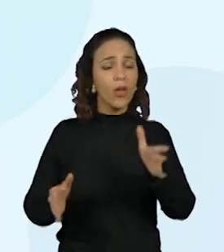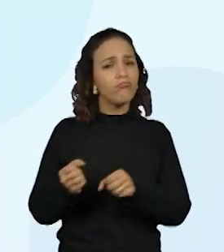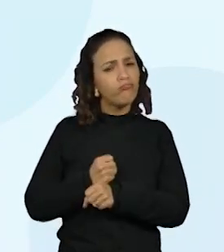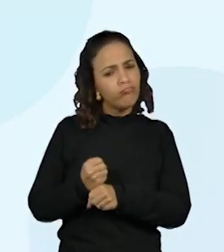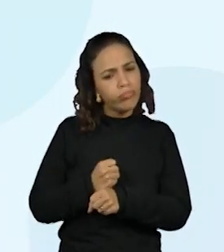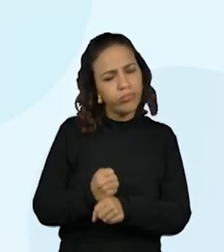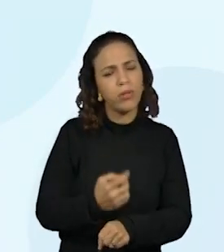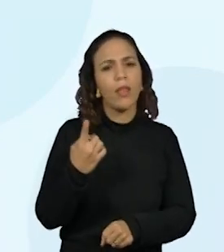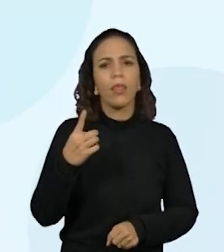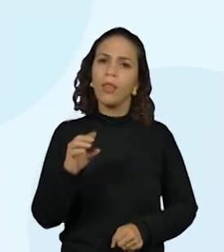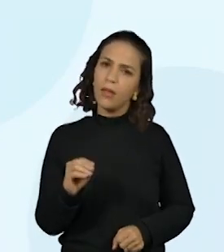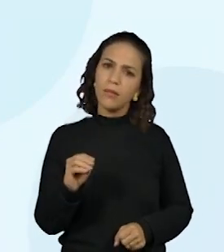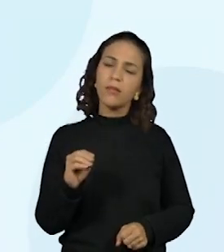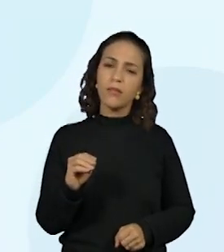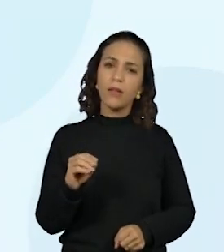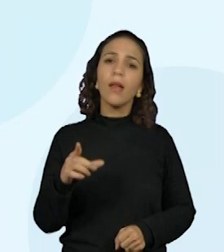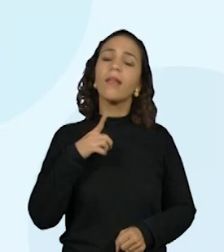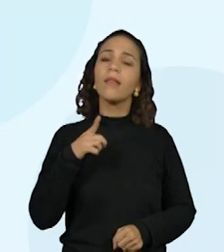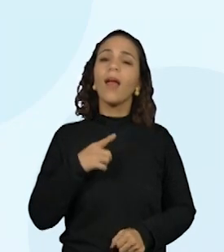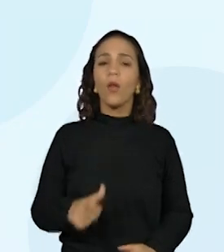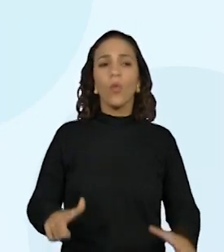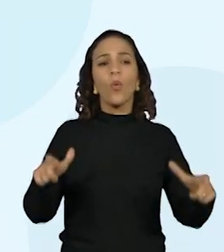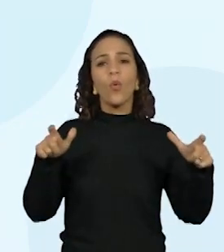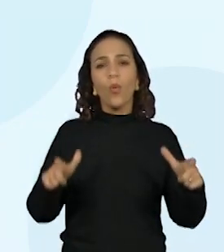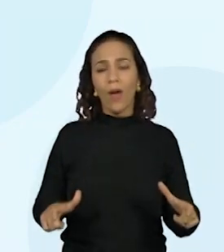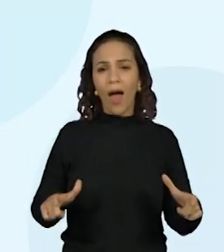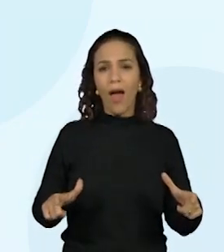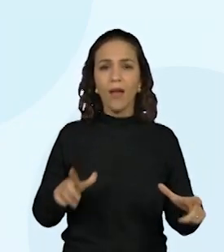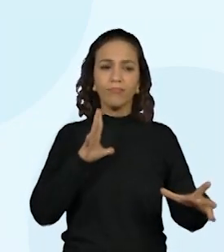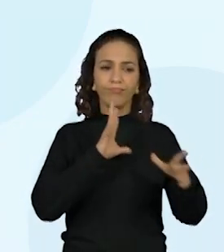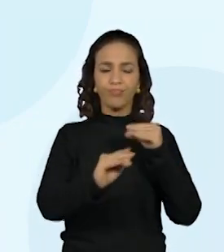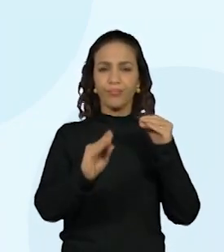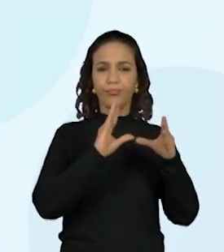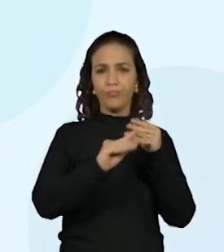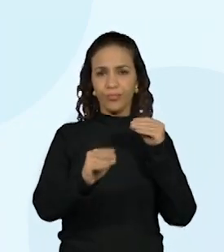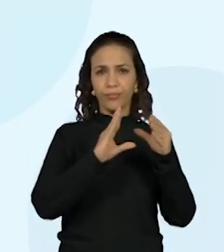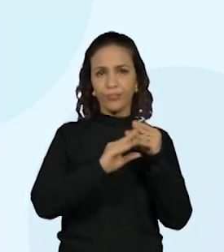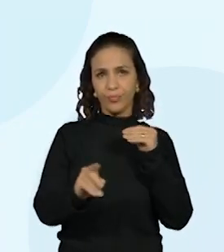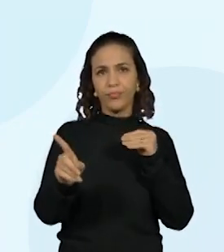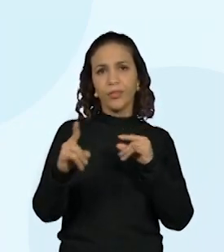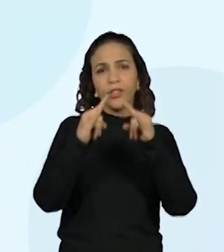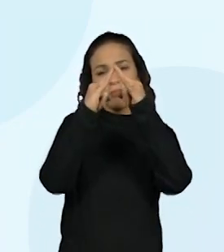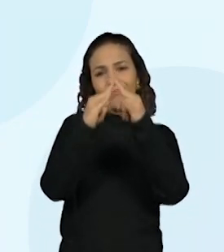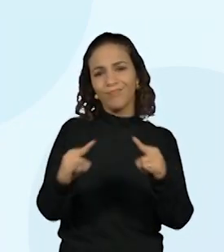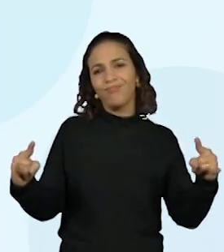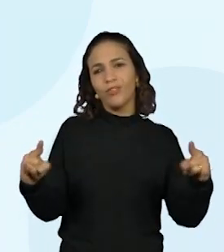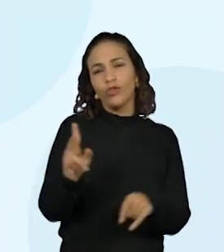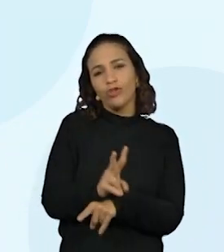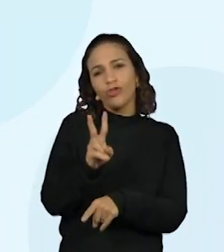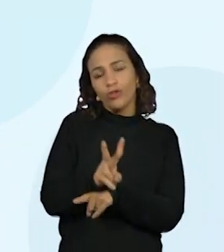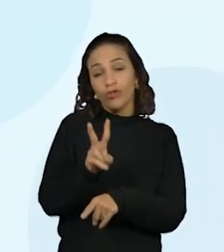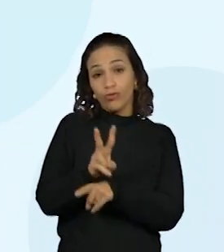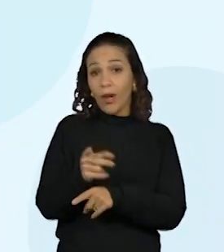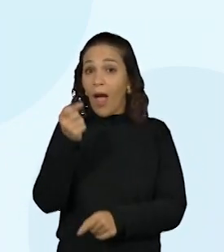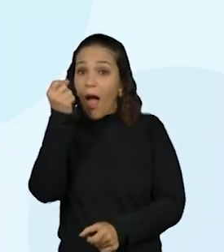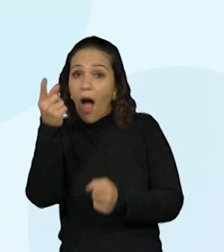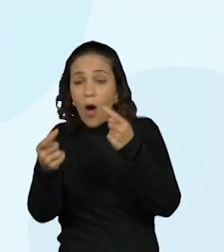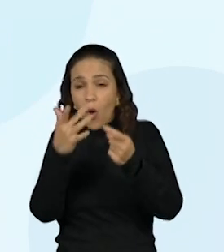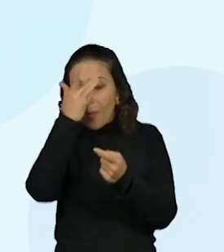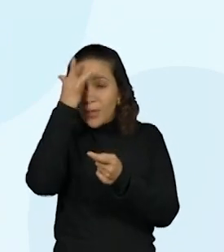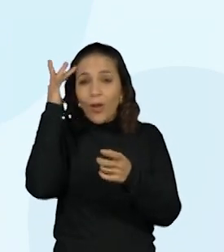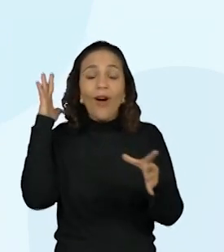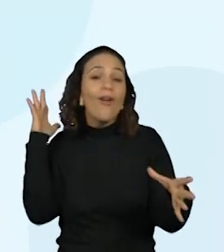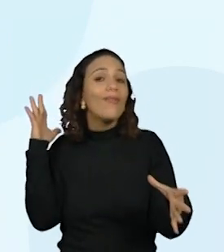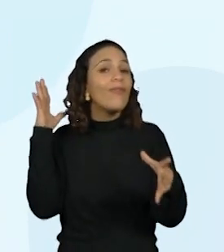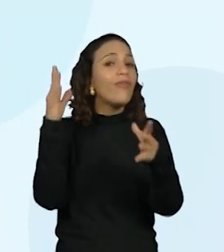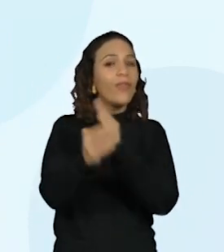gente tem um campo de refugiados em uma ilustração. Então, algumas dessas pessoas fogem do